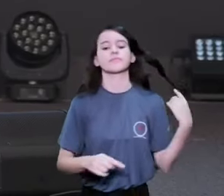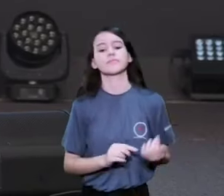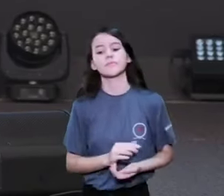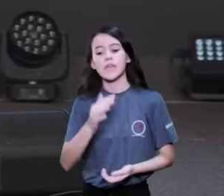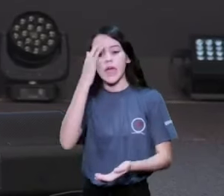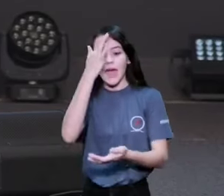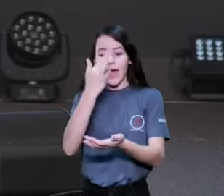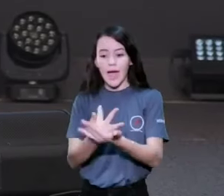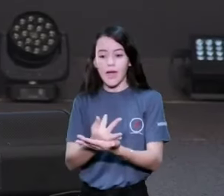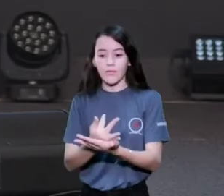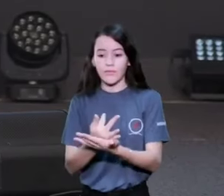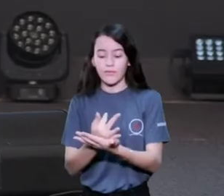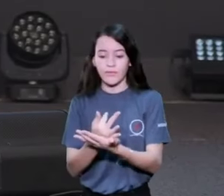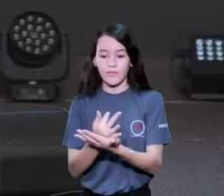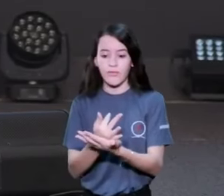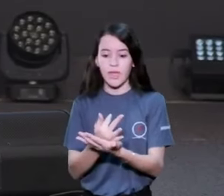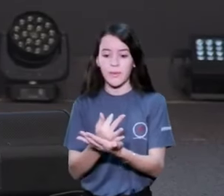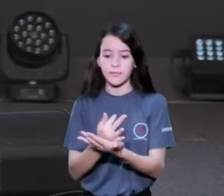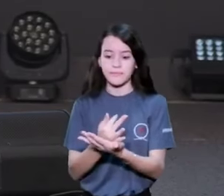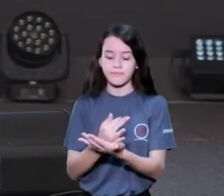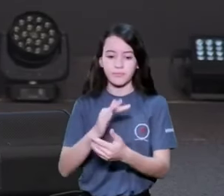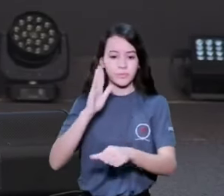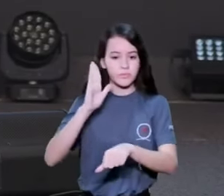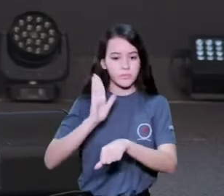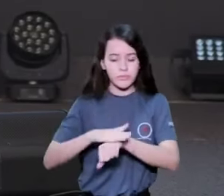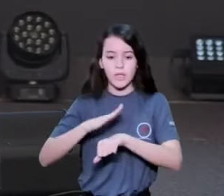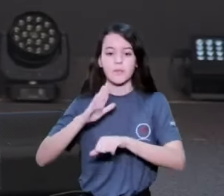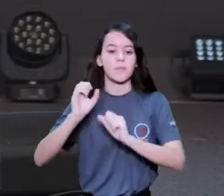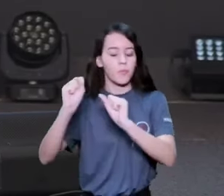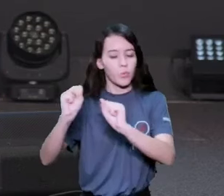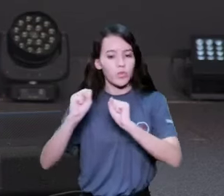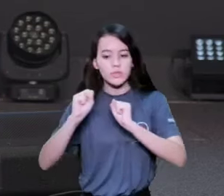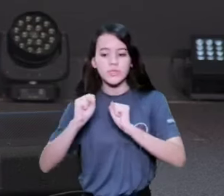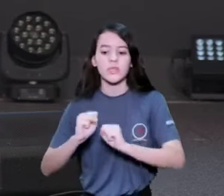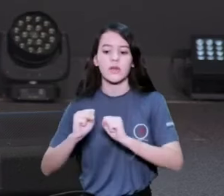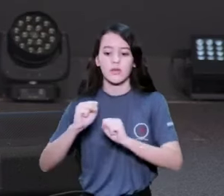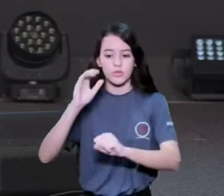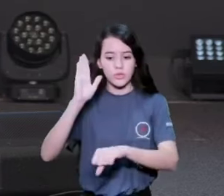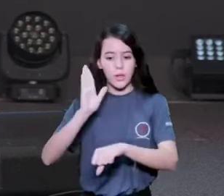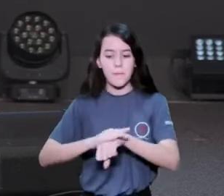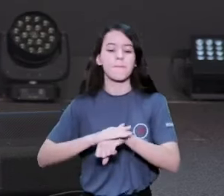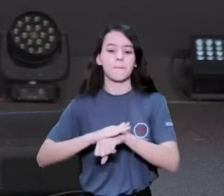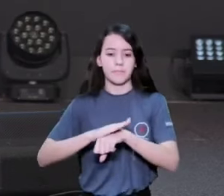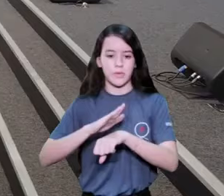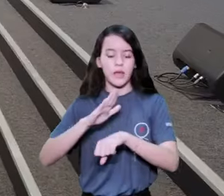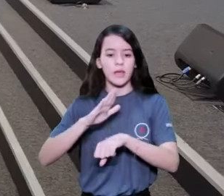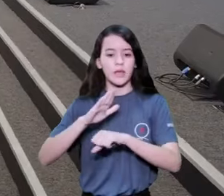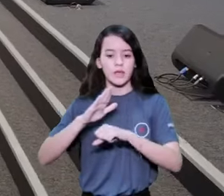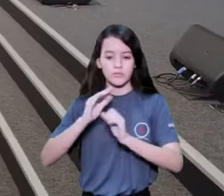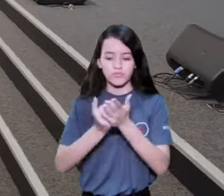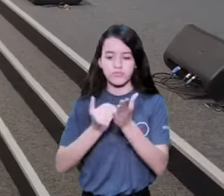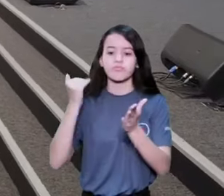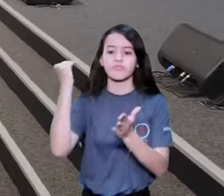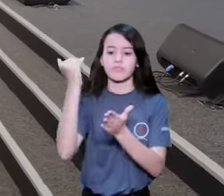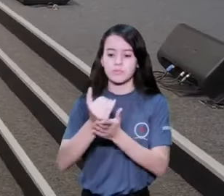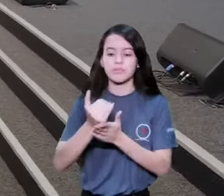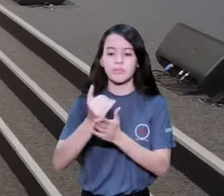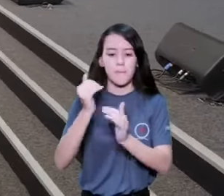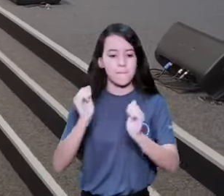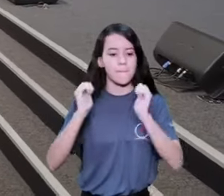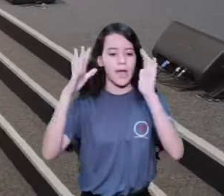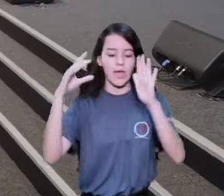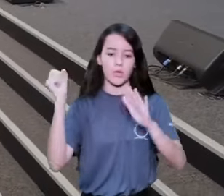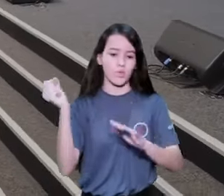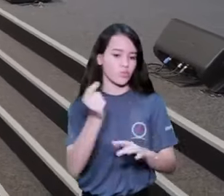ela ela é mais eficaz mais poderosa mais abundante e que ela está acima de